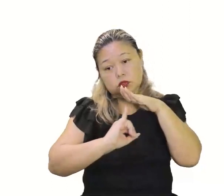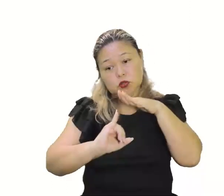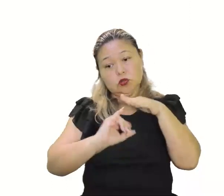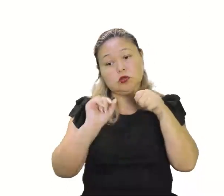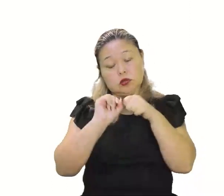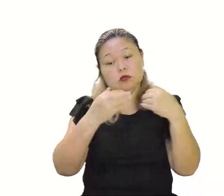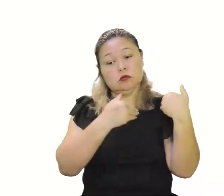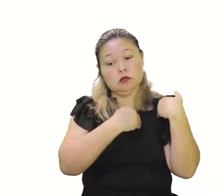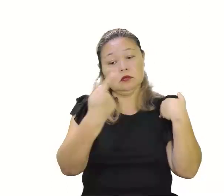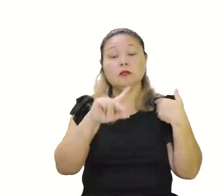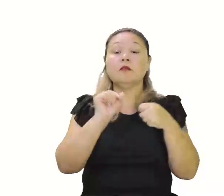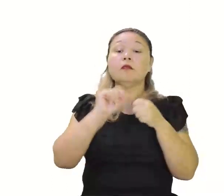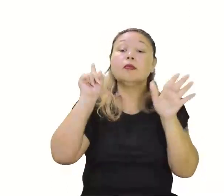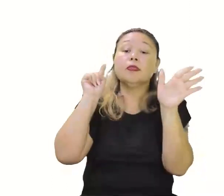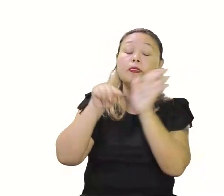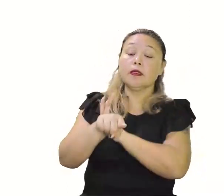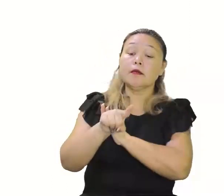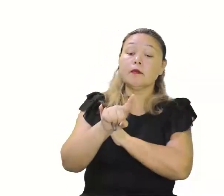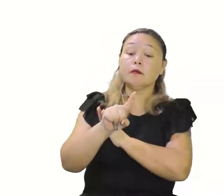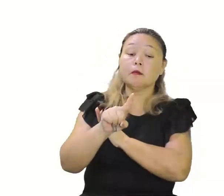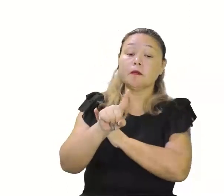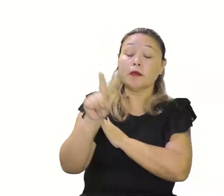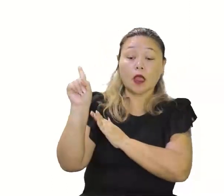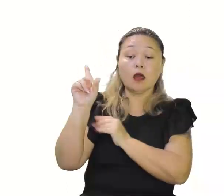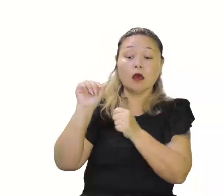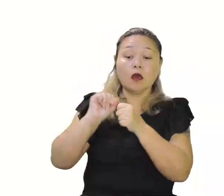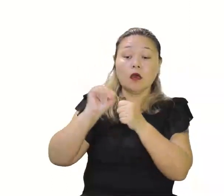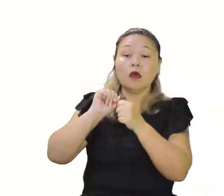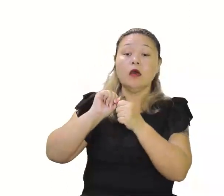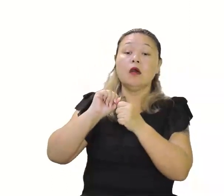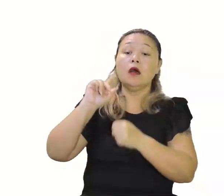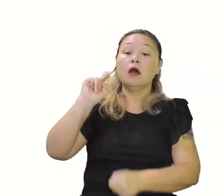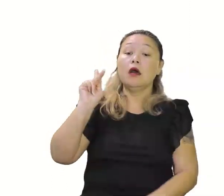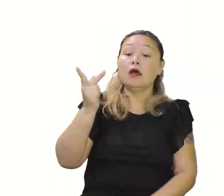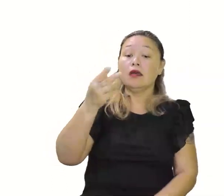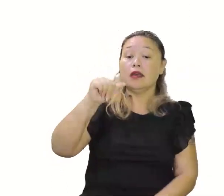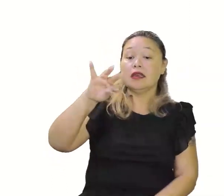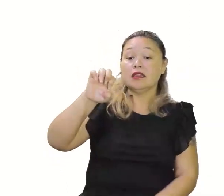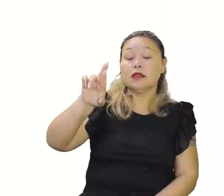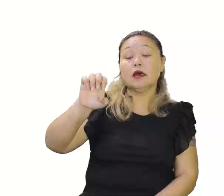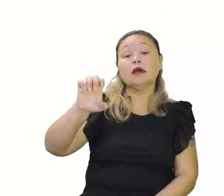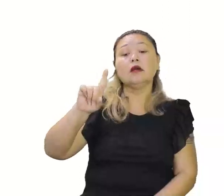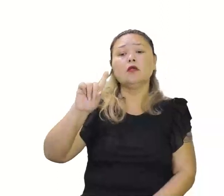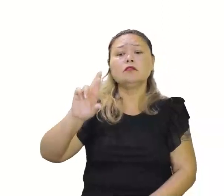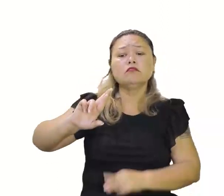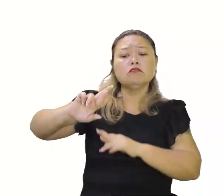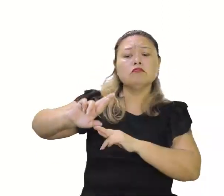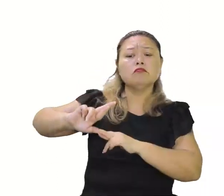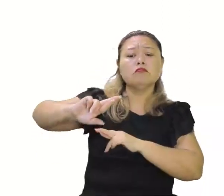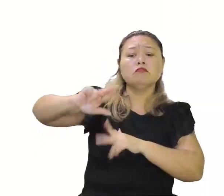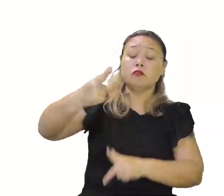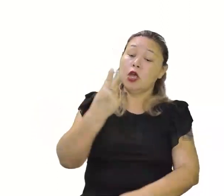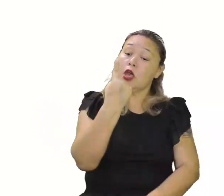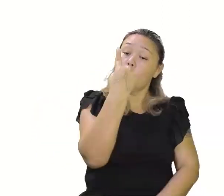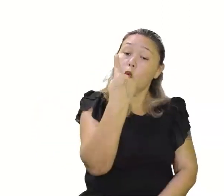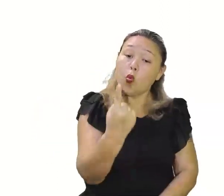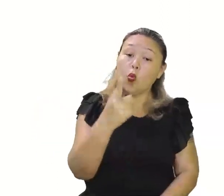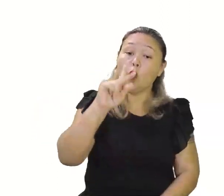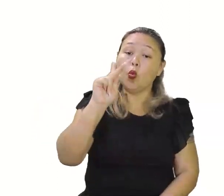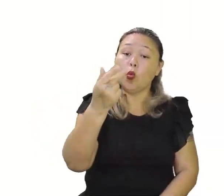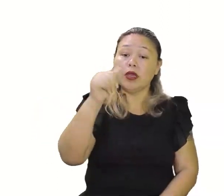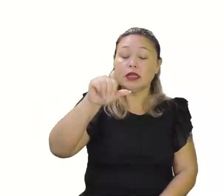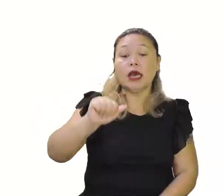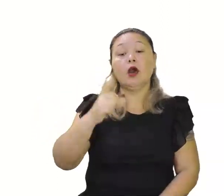temos uma pergunta, porque lá nós estávamos falando de alqueire, aqui falou de hectare. O que vale mais? Um alqueire ou